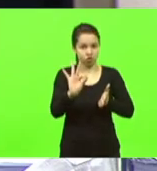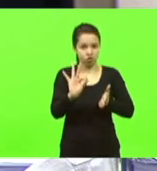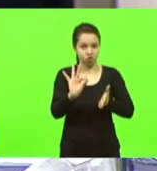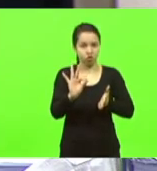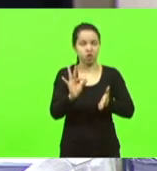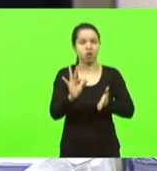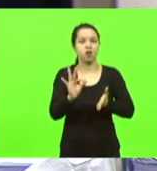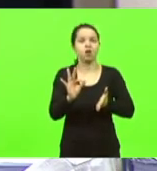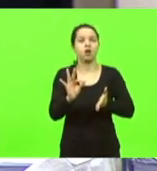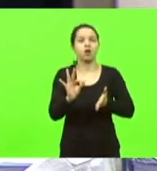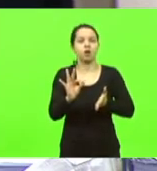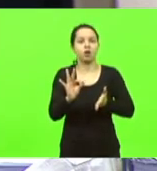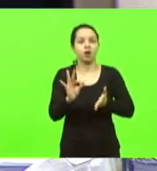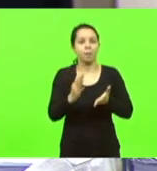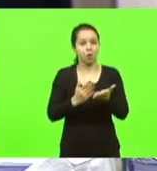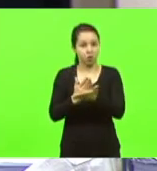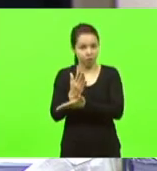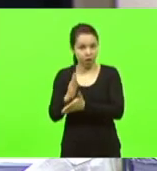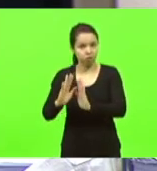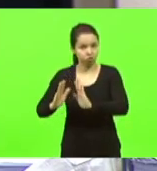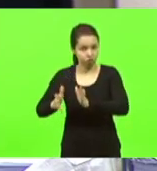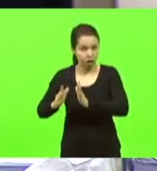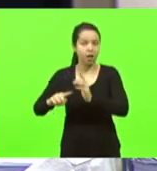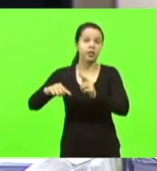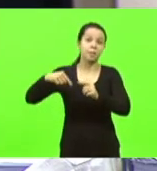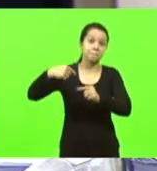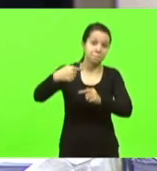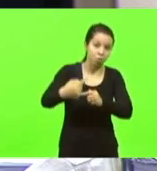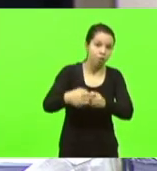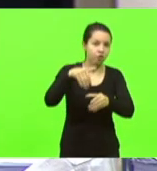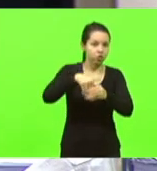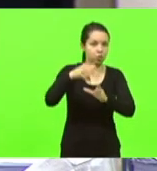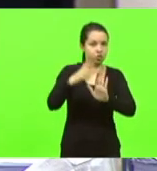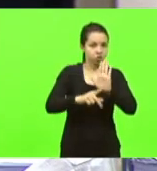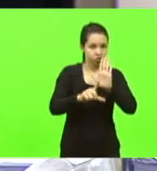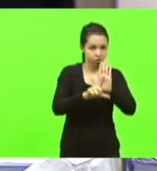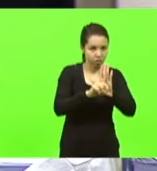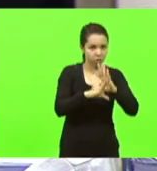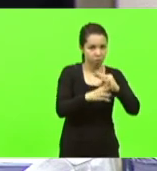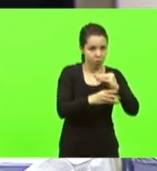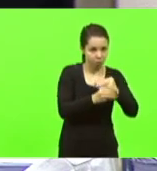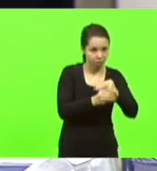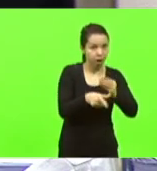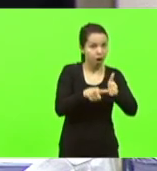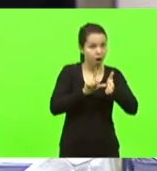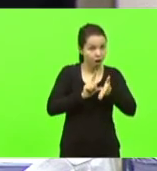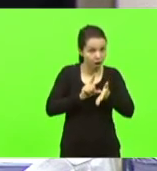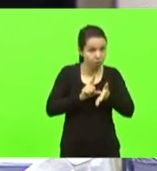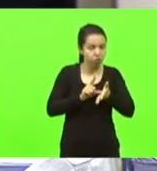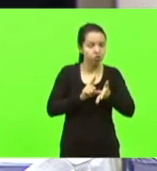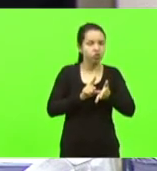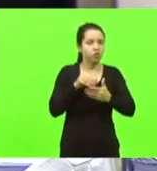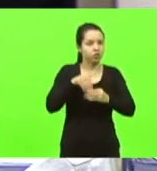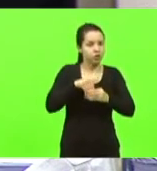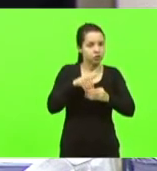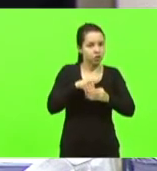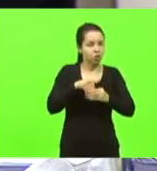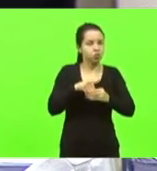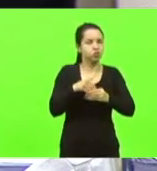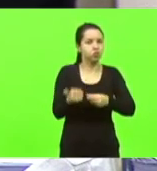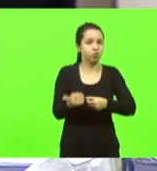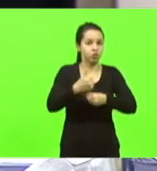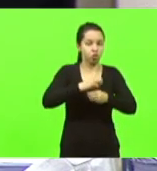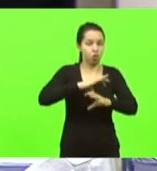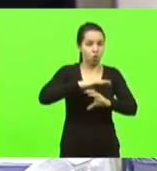vamos votar o projeto de lei complementar antes da votação do substitutivo Global nós vamos apreciar os requerimentos